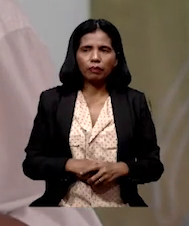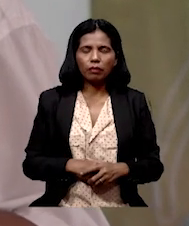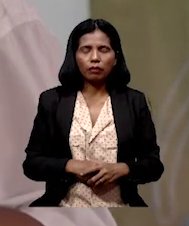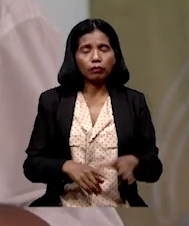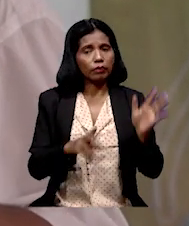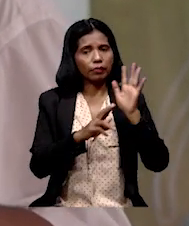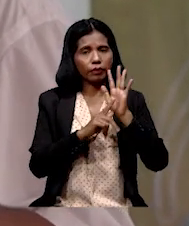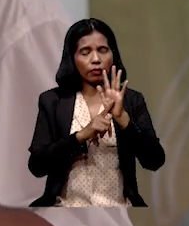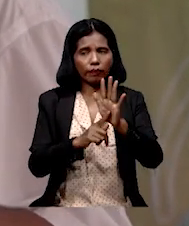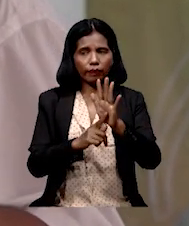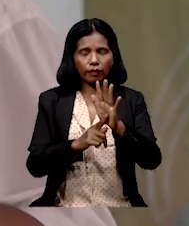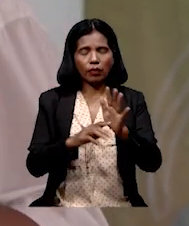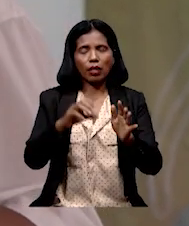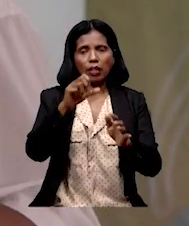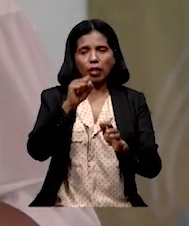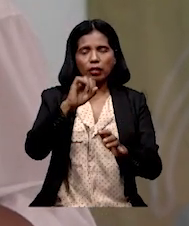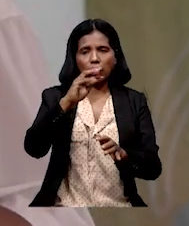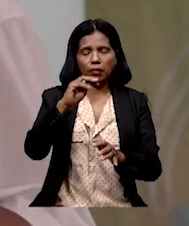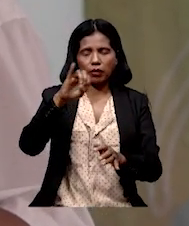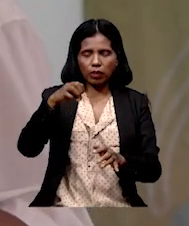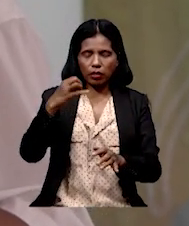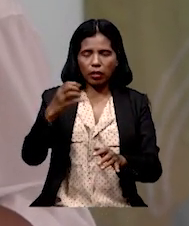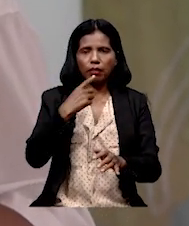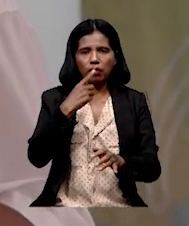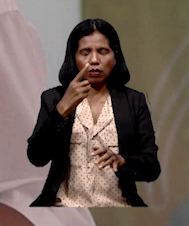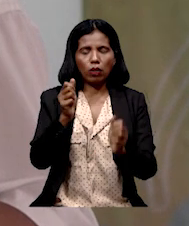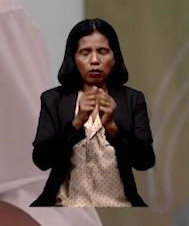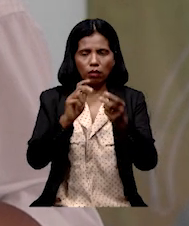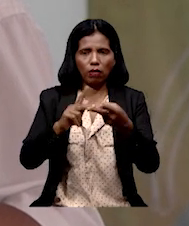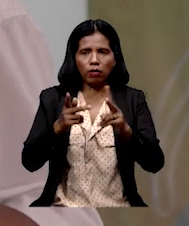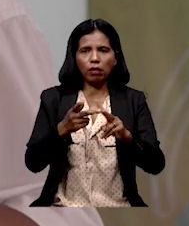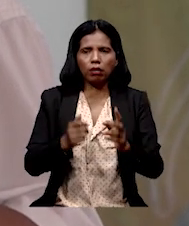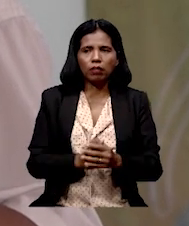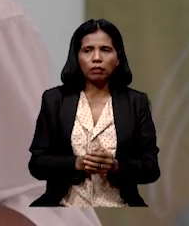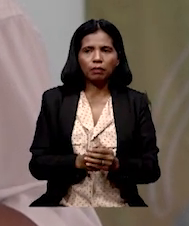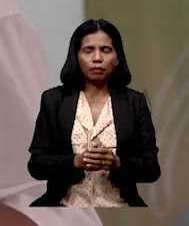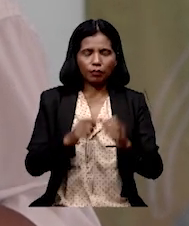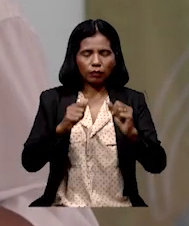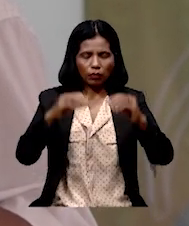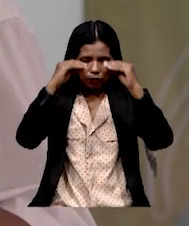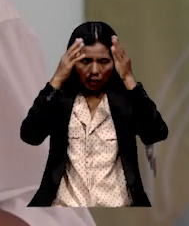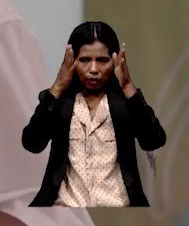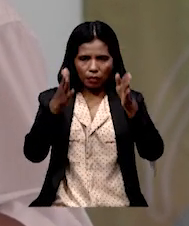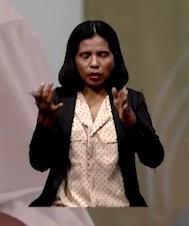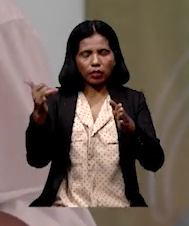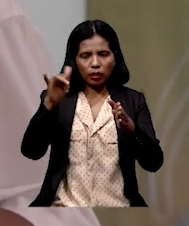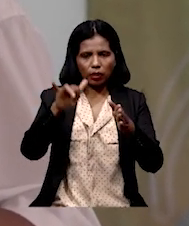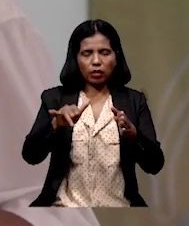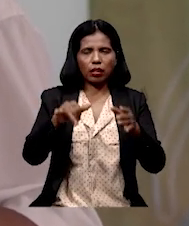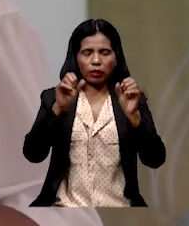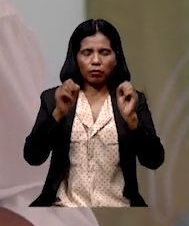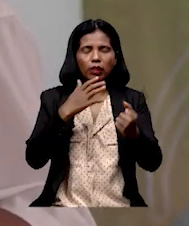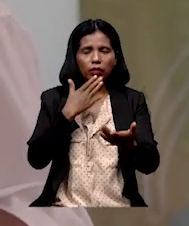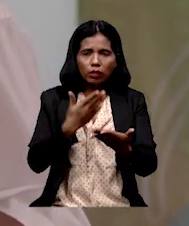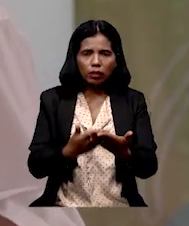publikasan SNC kontente tanggo pasaria dan bele motiva manori nai wain lutan